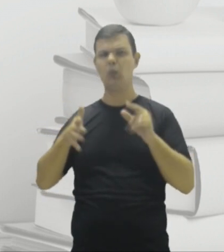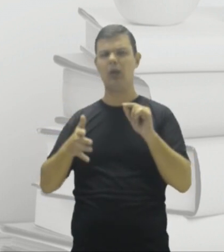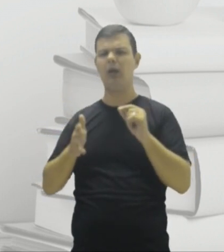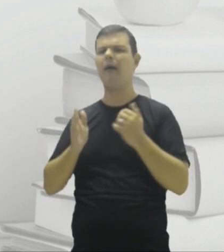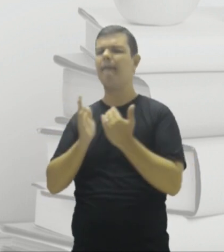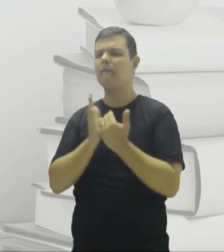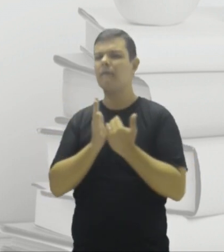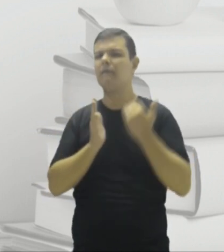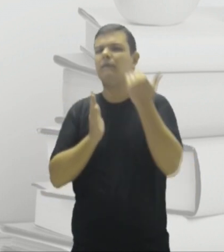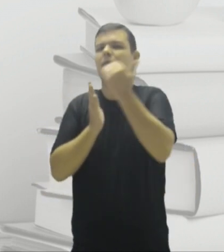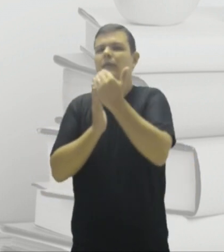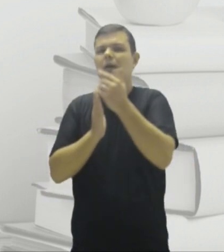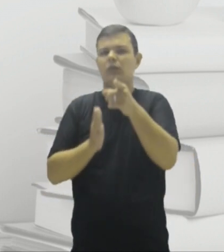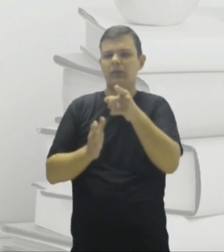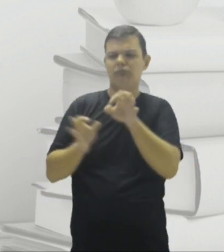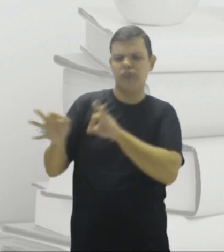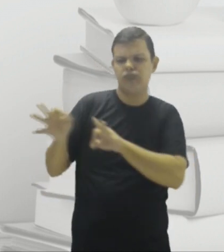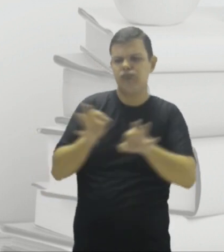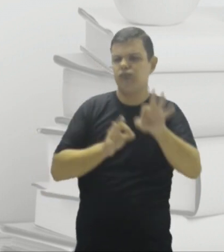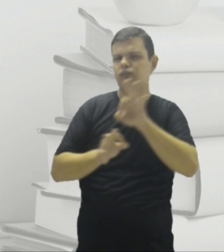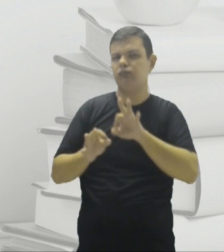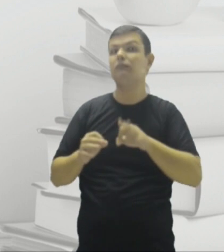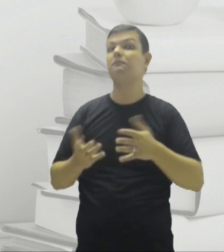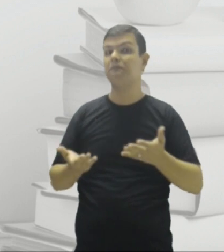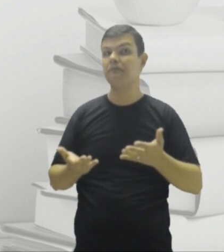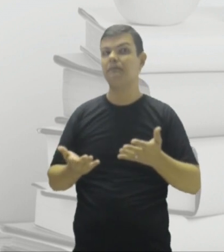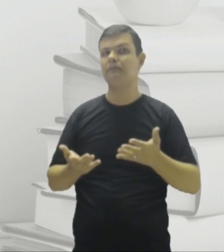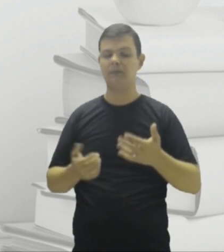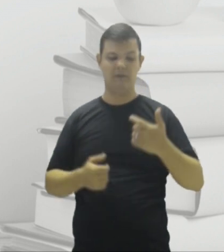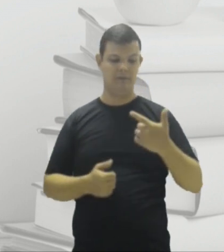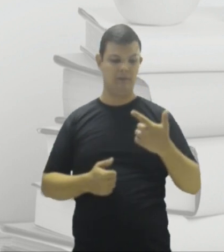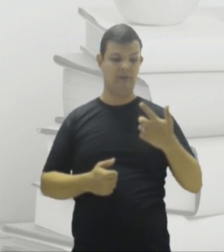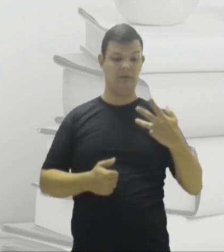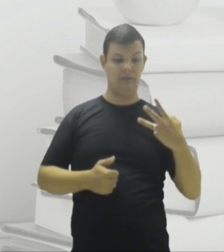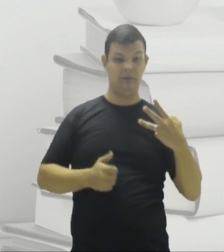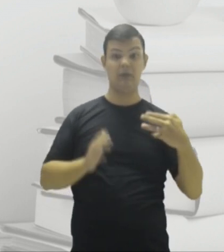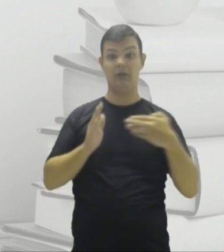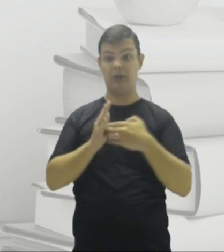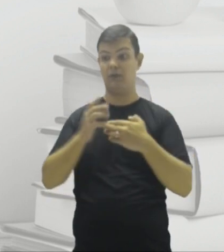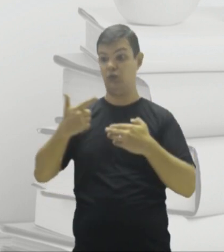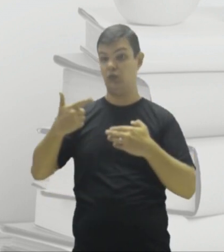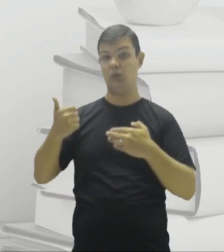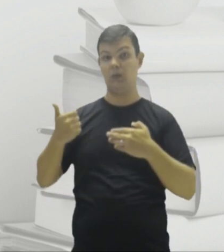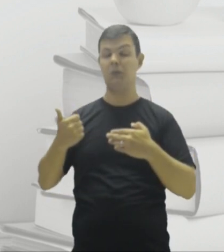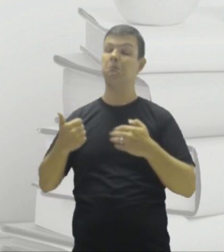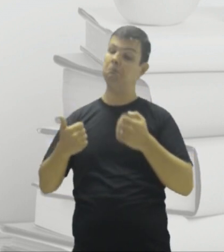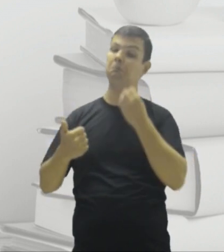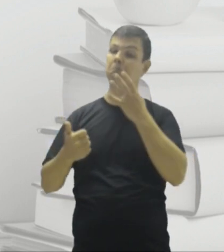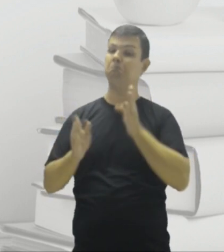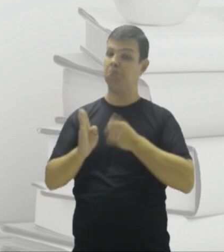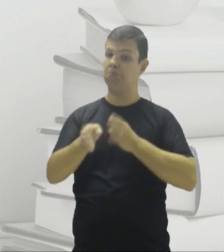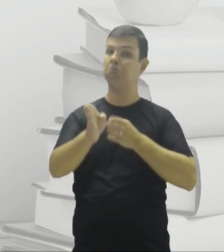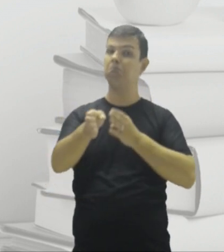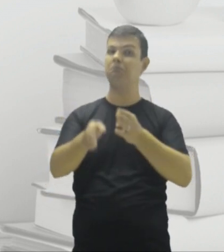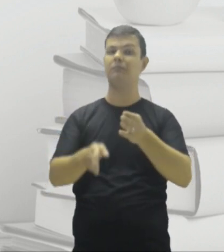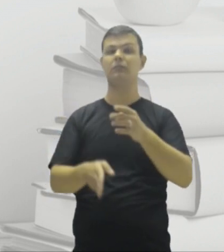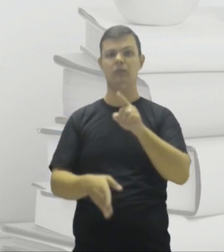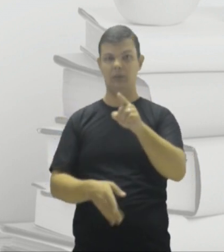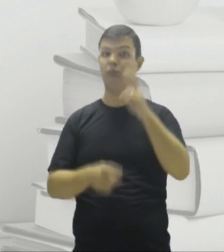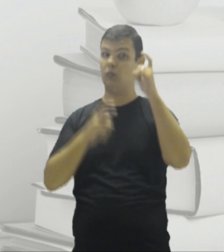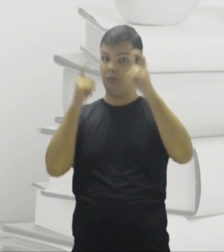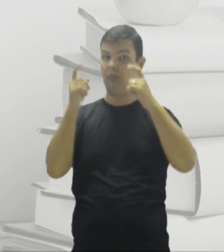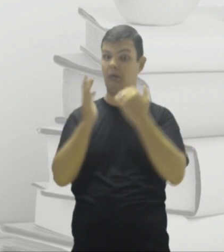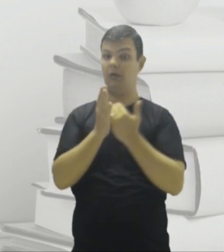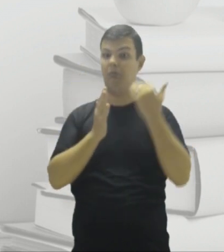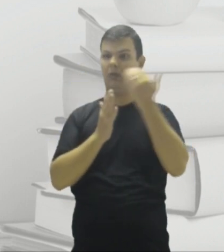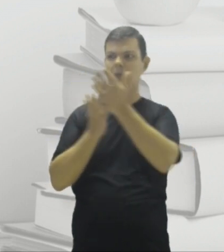pensar em ampliar a sua consciência ecológica? De 23 a 21 pontos, tu estás no caminho certo. Preocupe-se